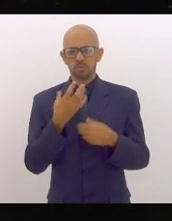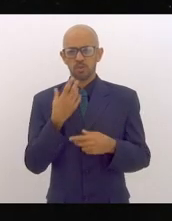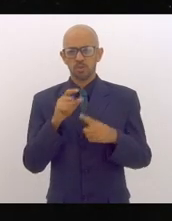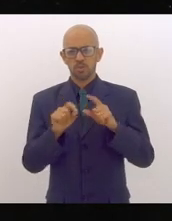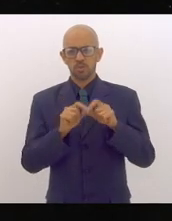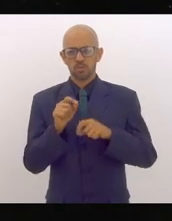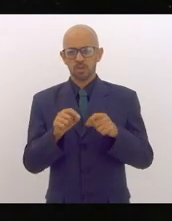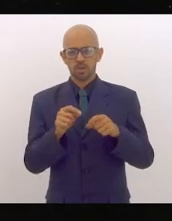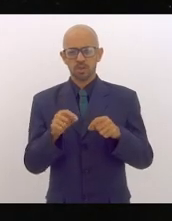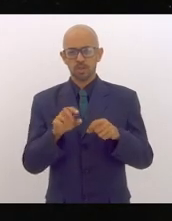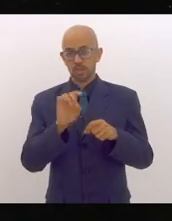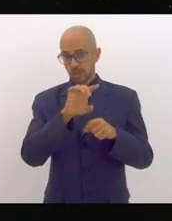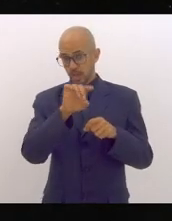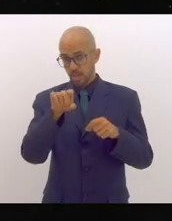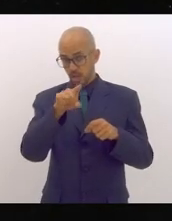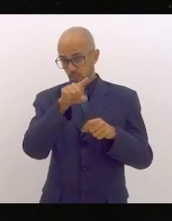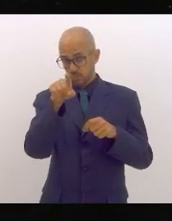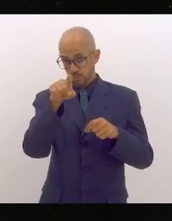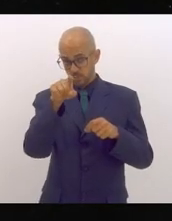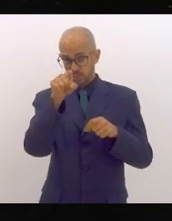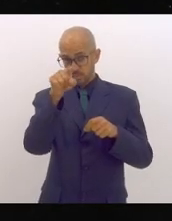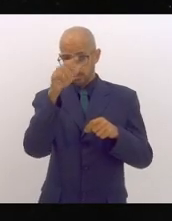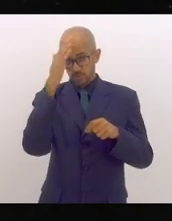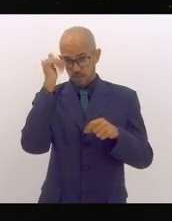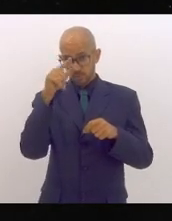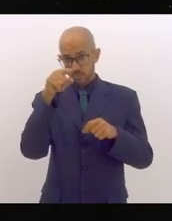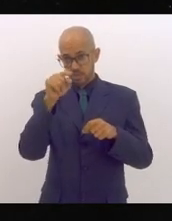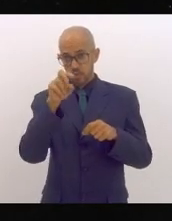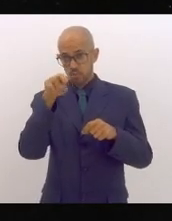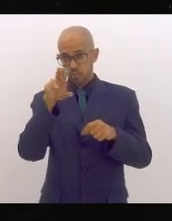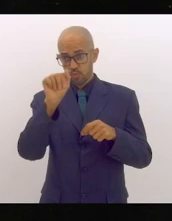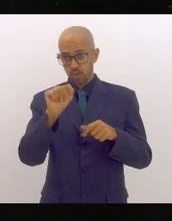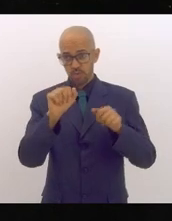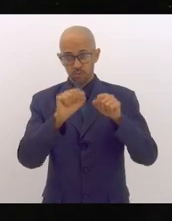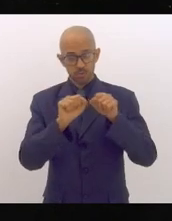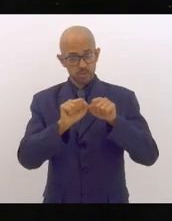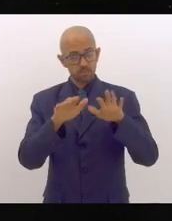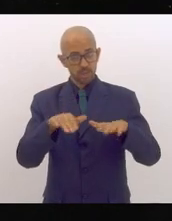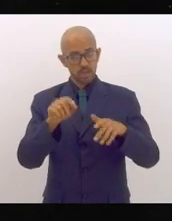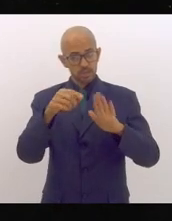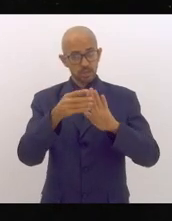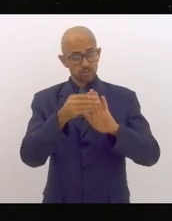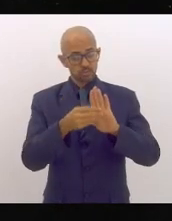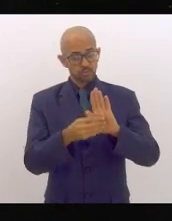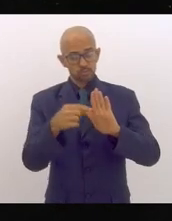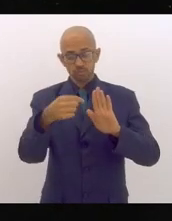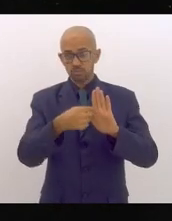nunca fiz isso. Mas nessa matéria eu vou fazer. Porque foram inúmeras e inúmeras